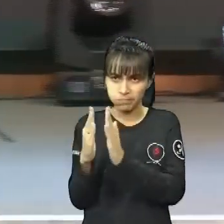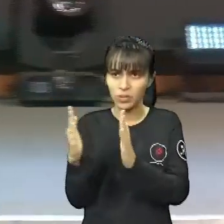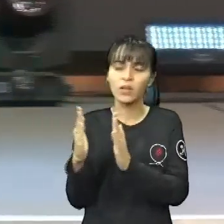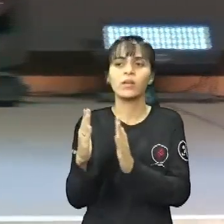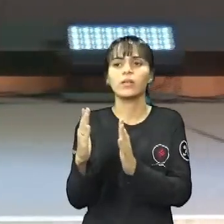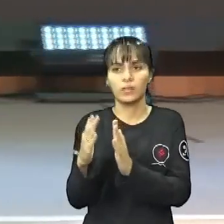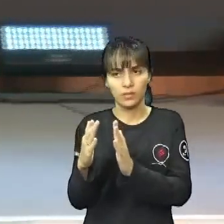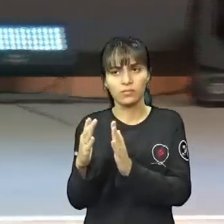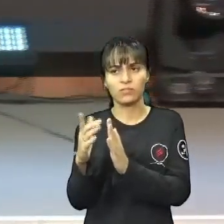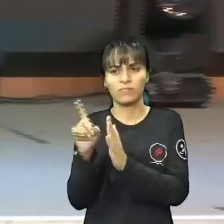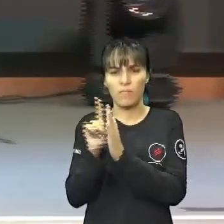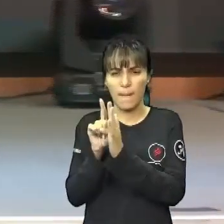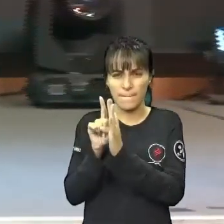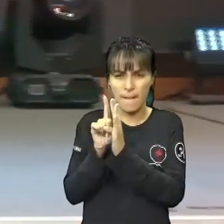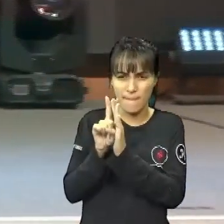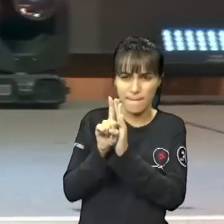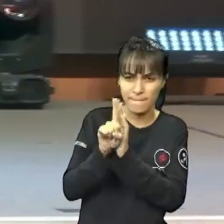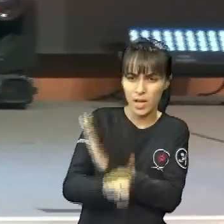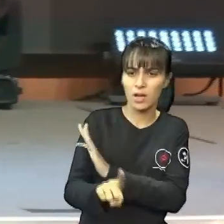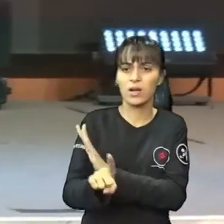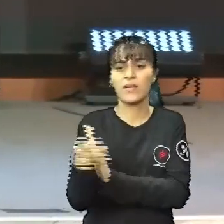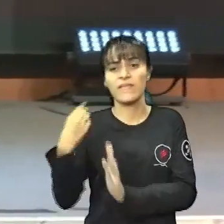vida que é estreito